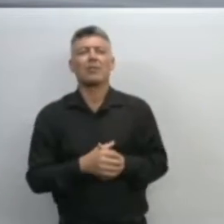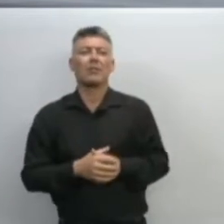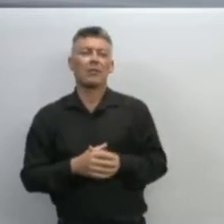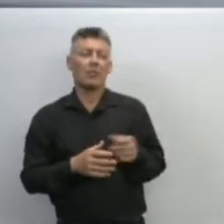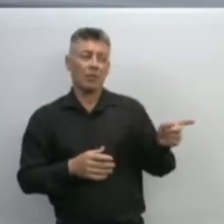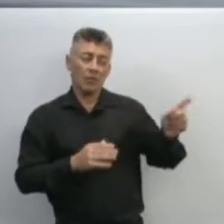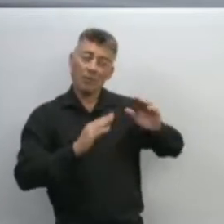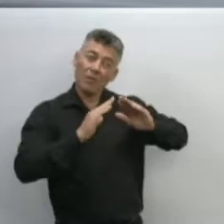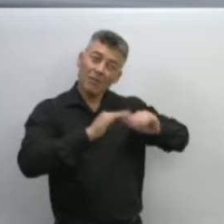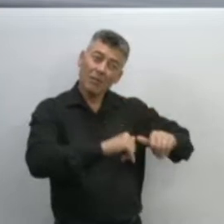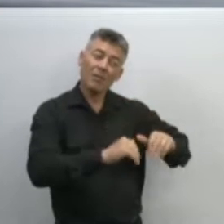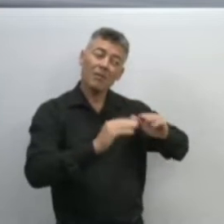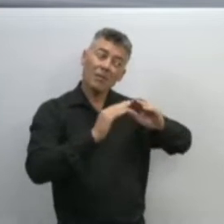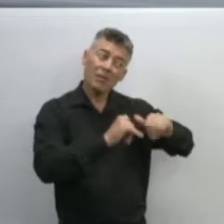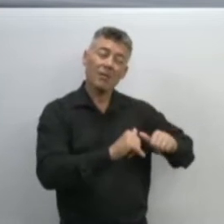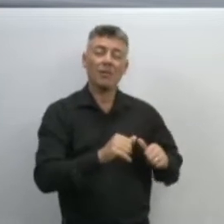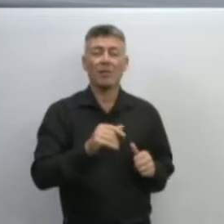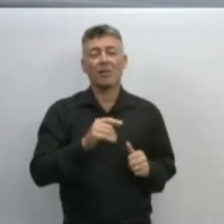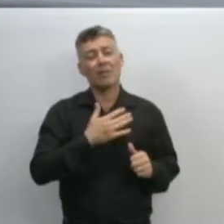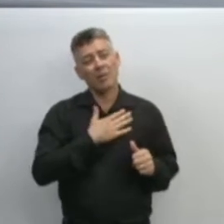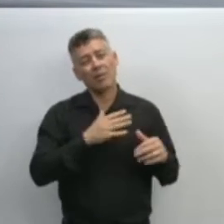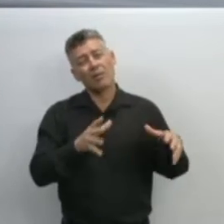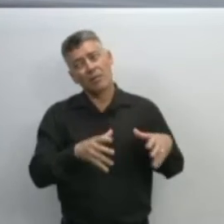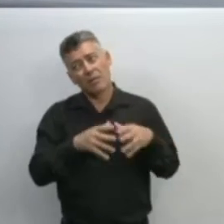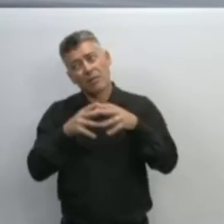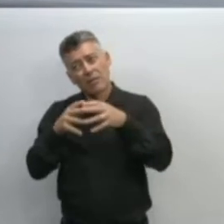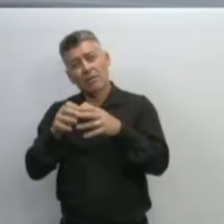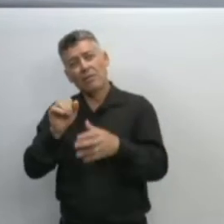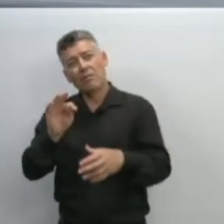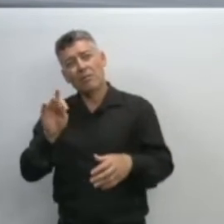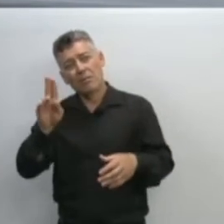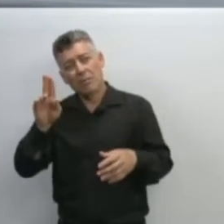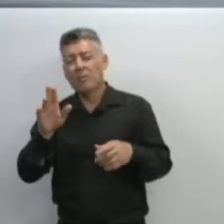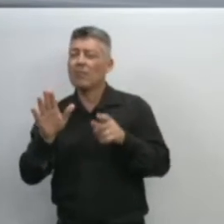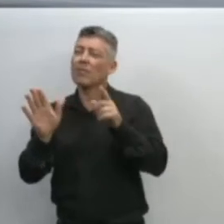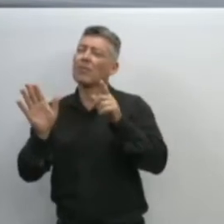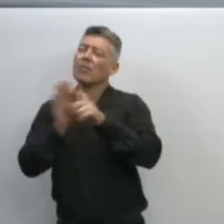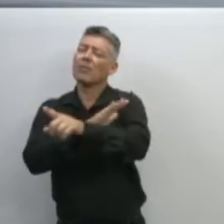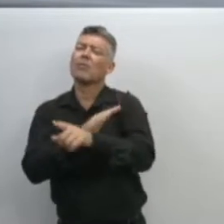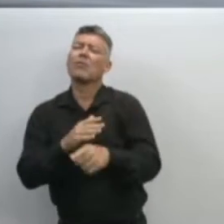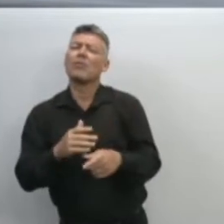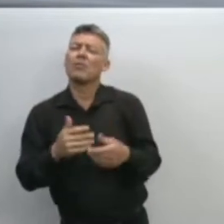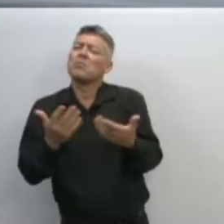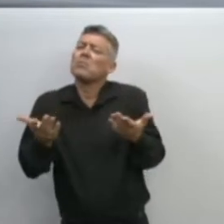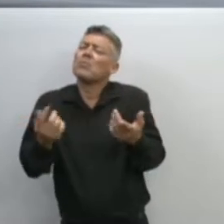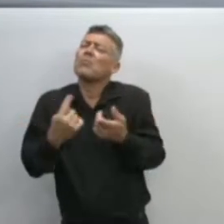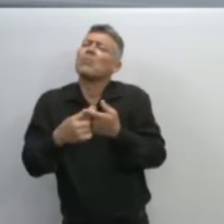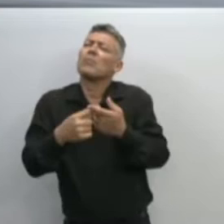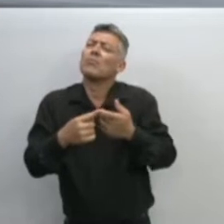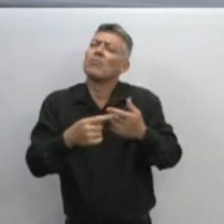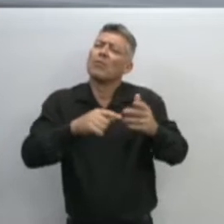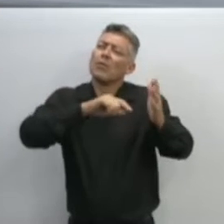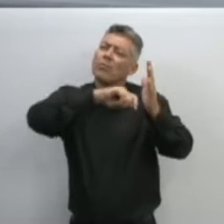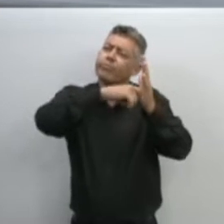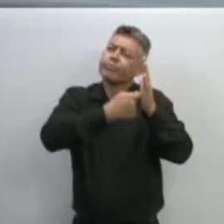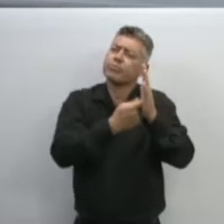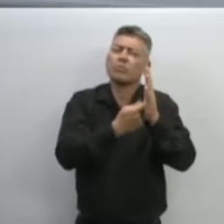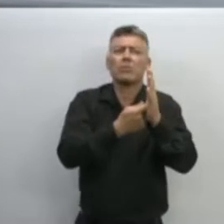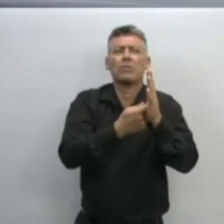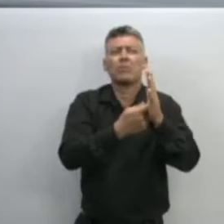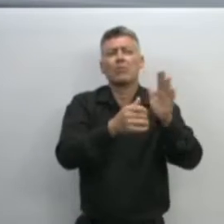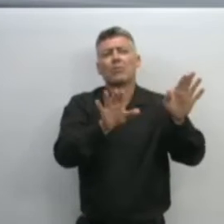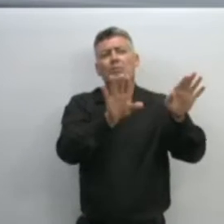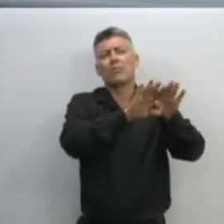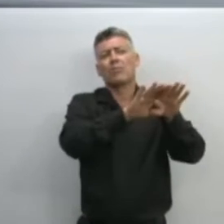para buscarmos uma solução, porque a STTU simplesmente fechou um trecho muito importante ali,